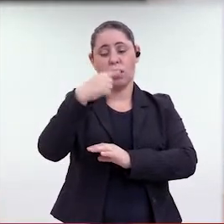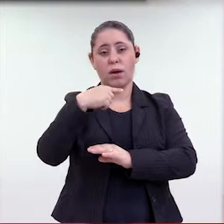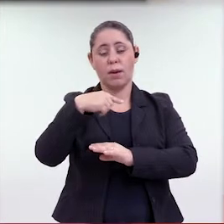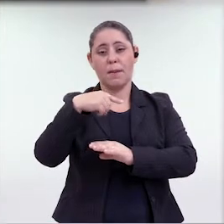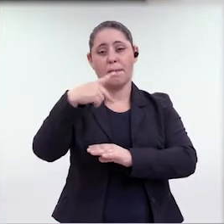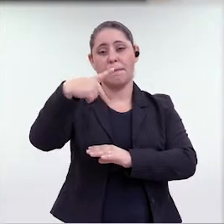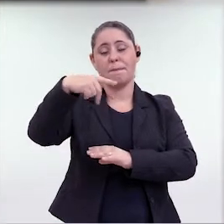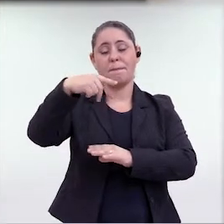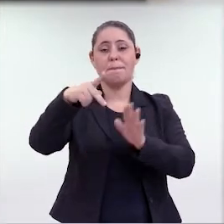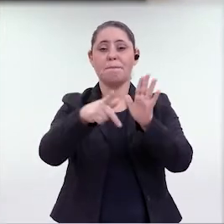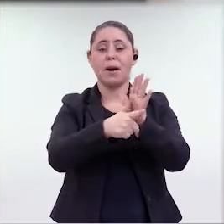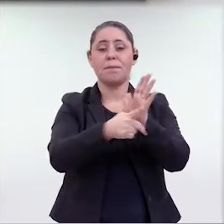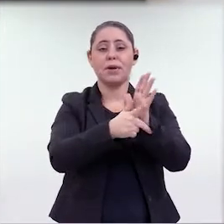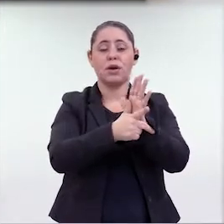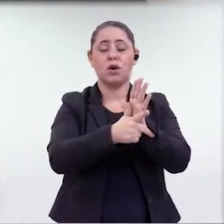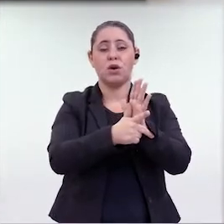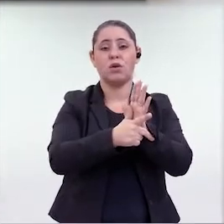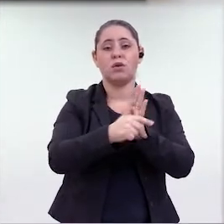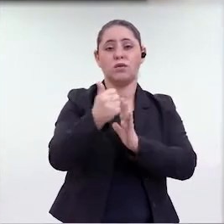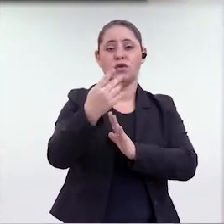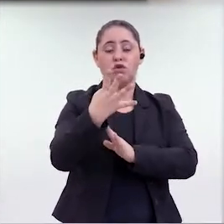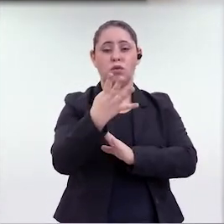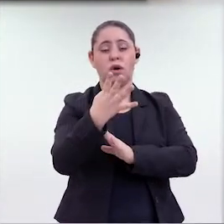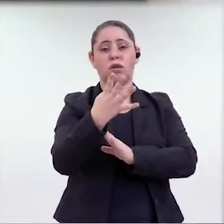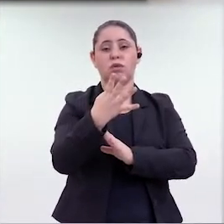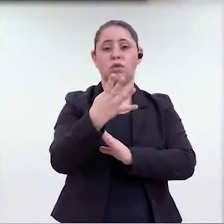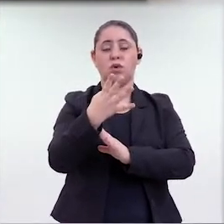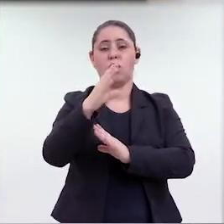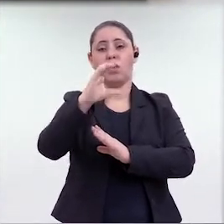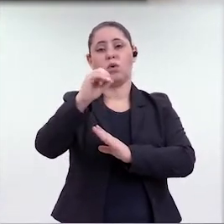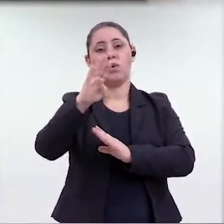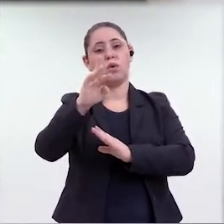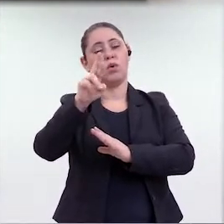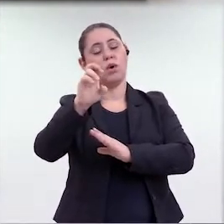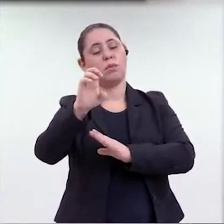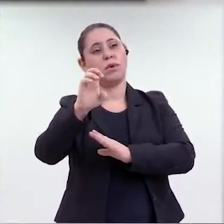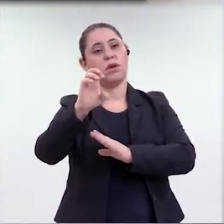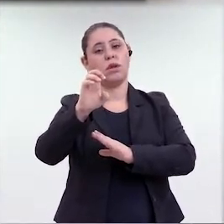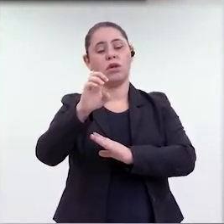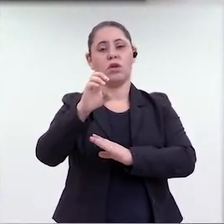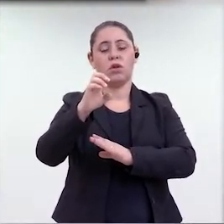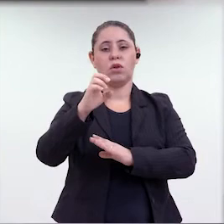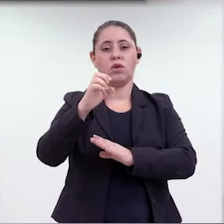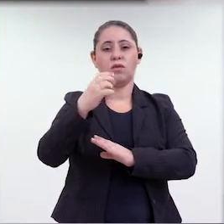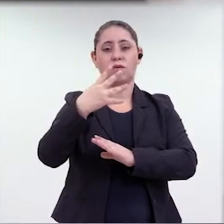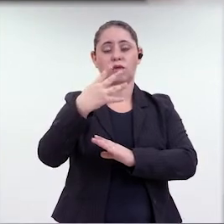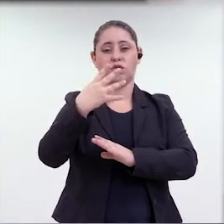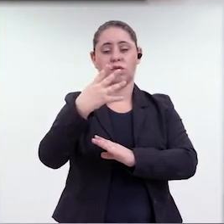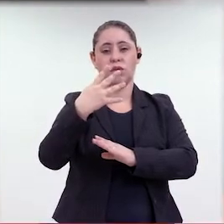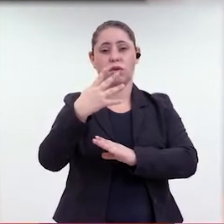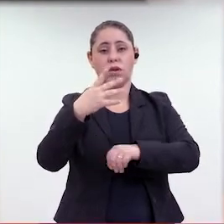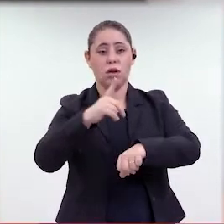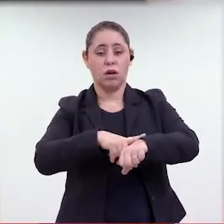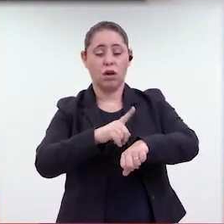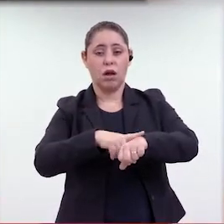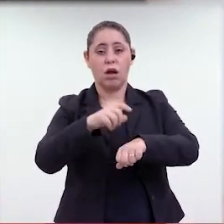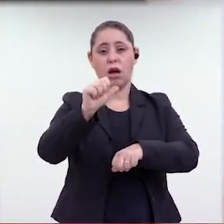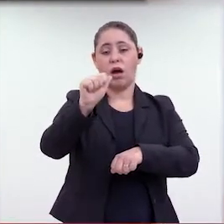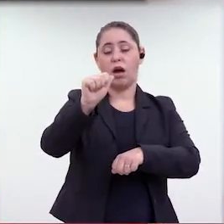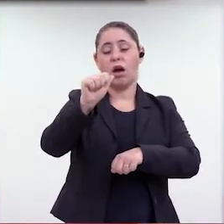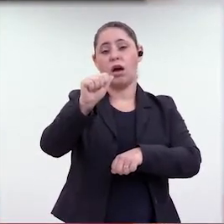horas, no cobre 4 horas, no alumínio vai de 2 a 8 horas, que são as